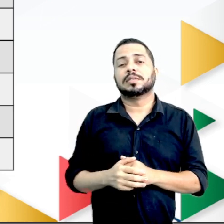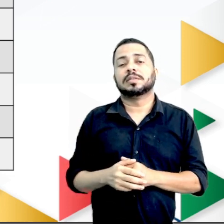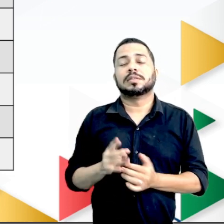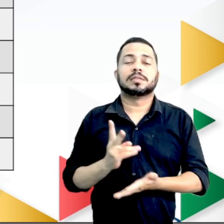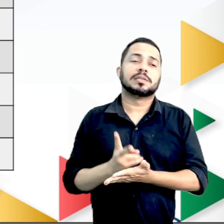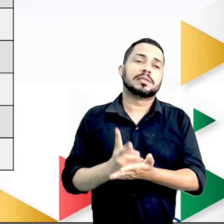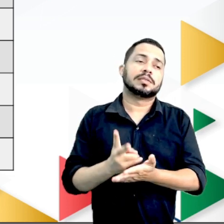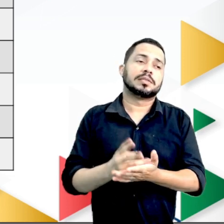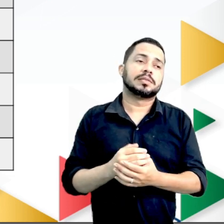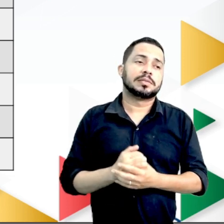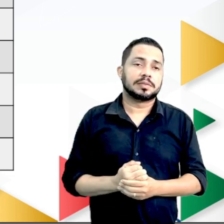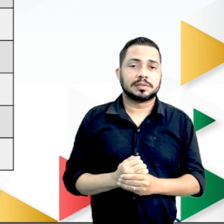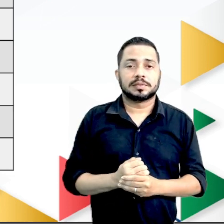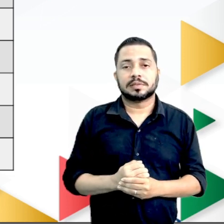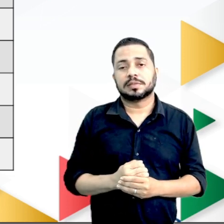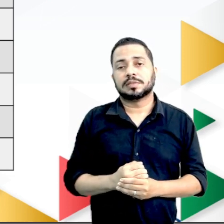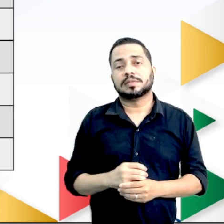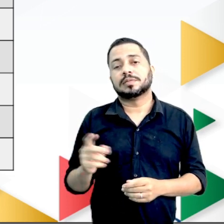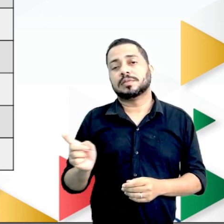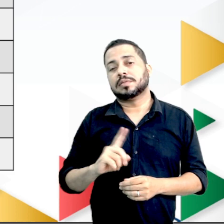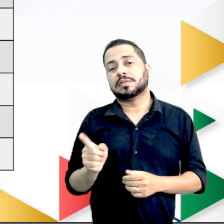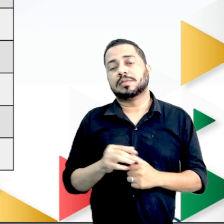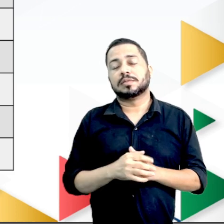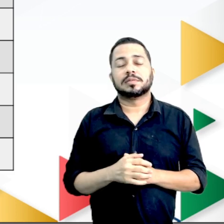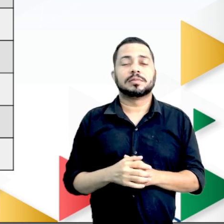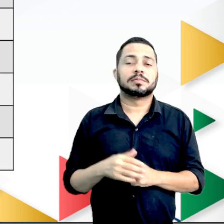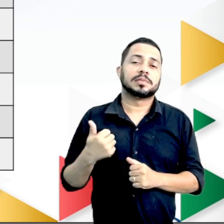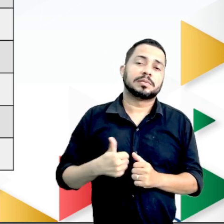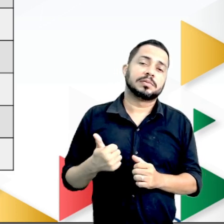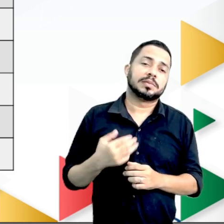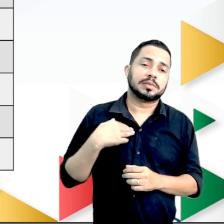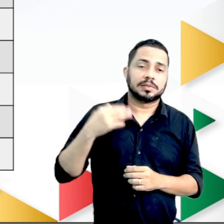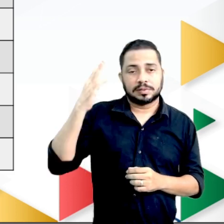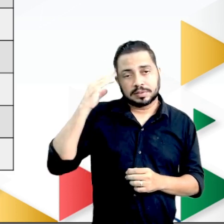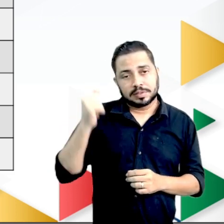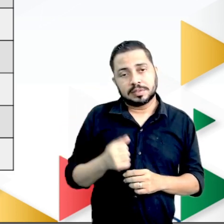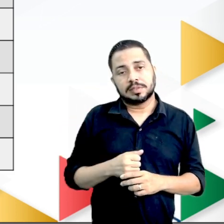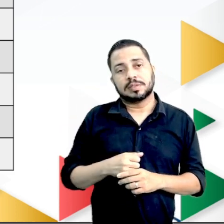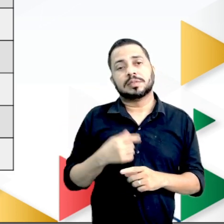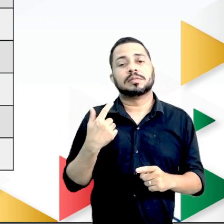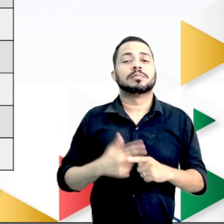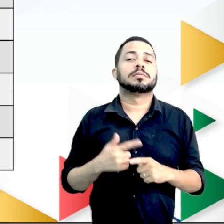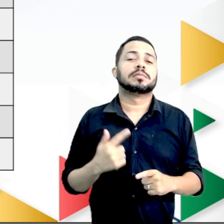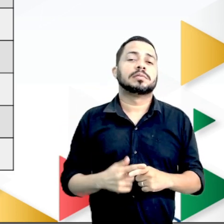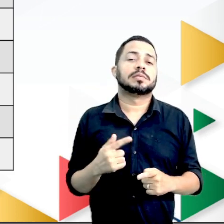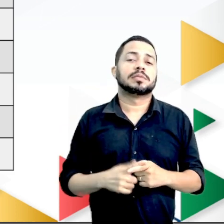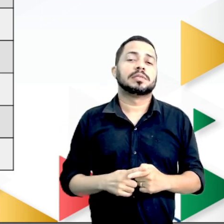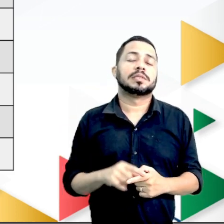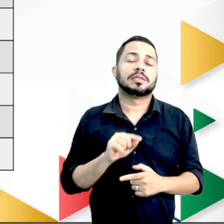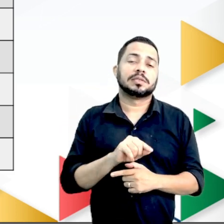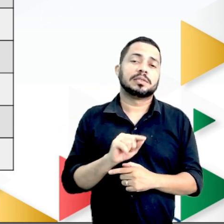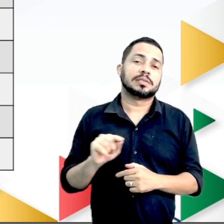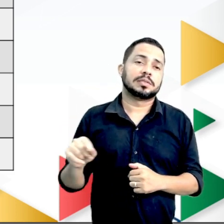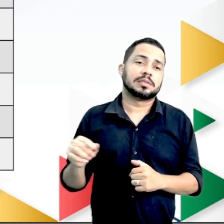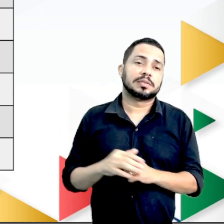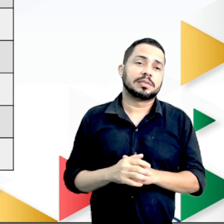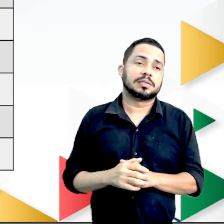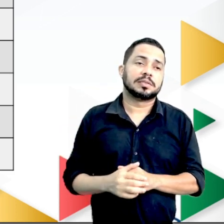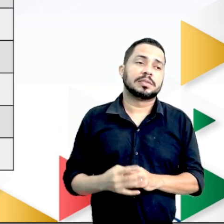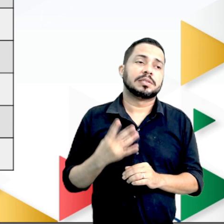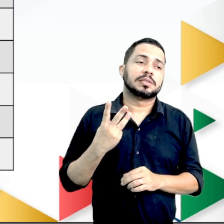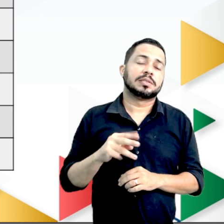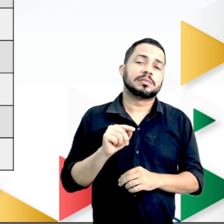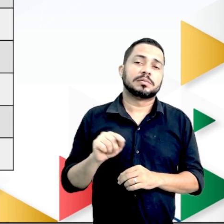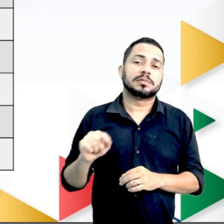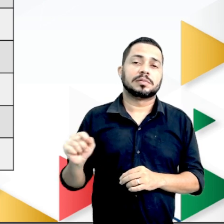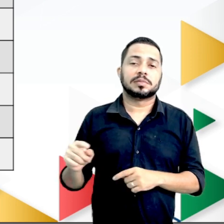sequência recursiva ou não recursiva? Primeiro, eu sei que ela é recursiva por causa da reticência. Olha, 3 pontinhos